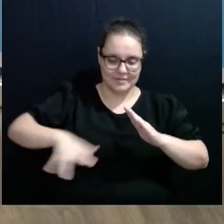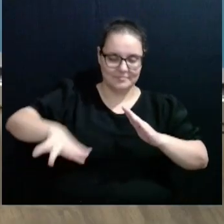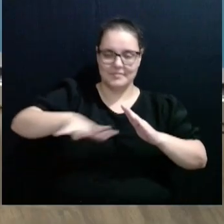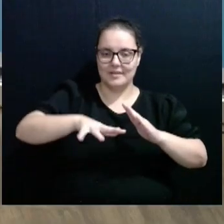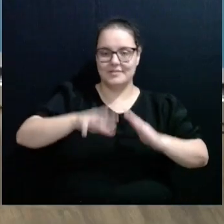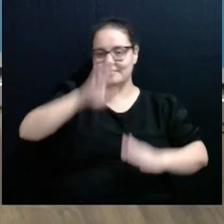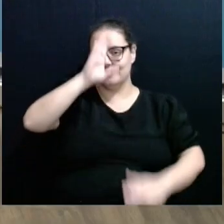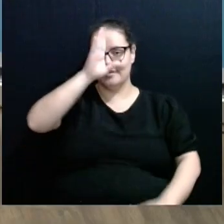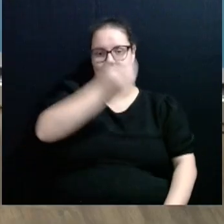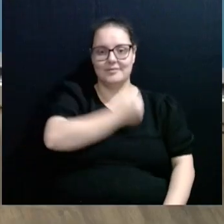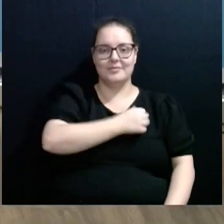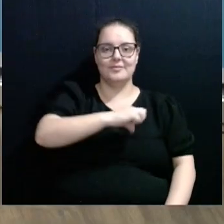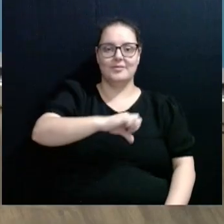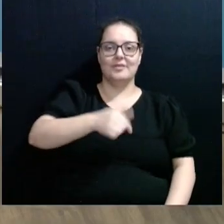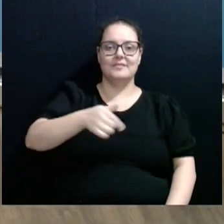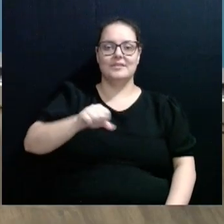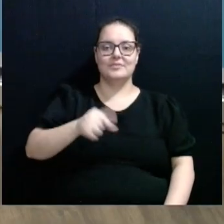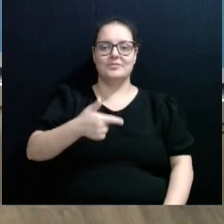direto,